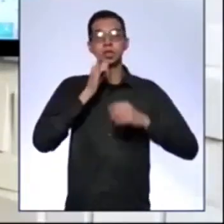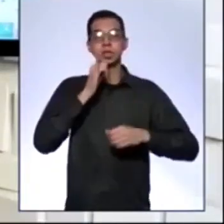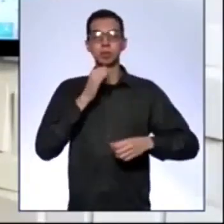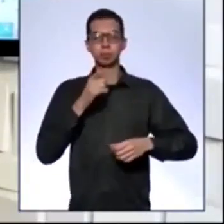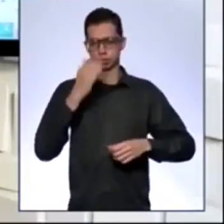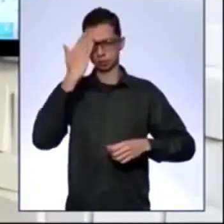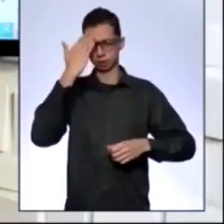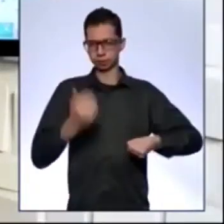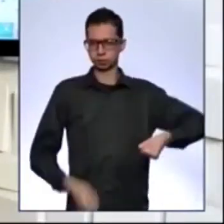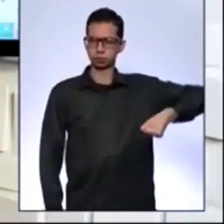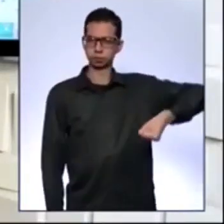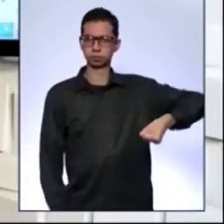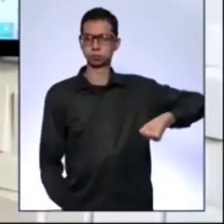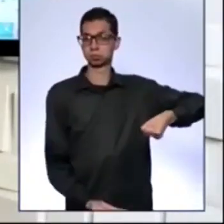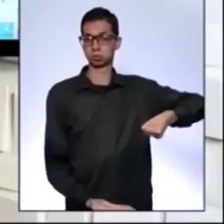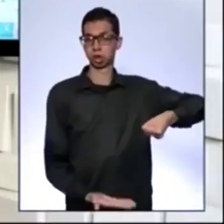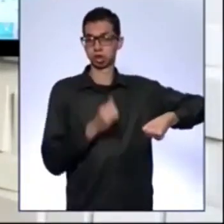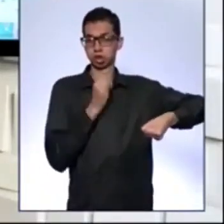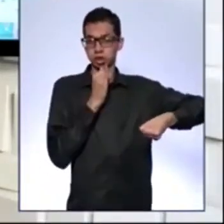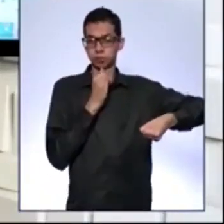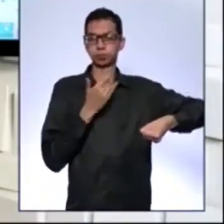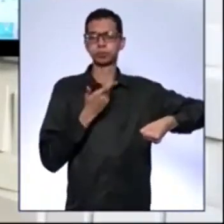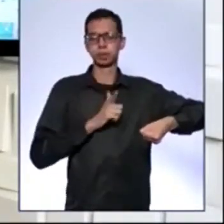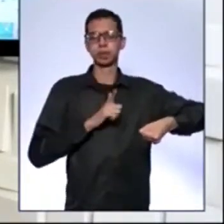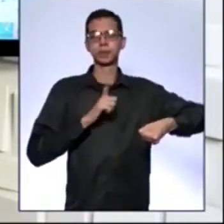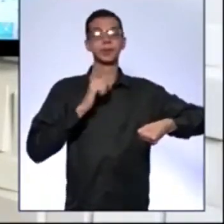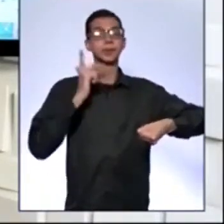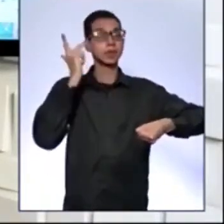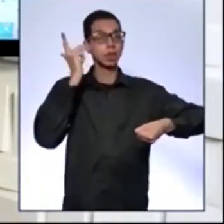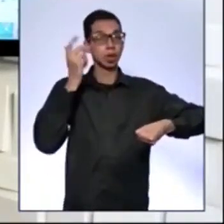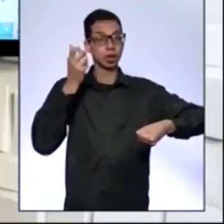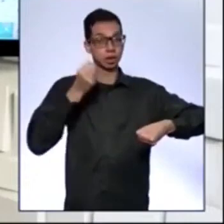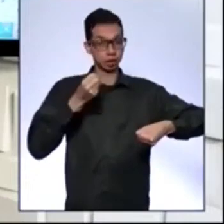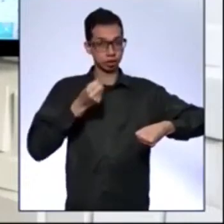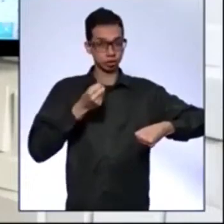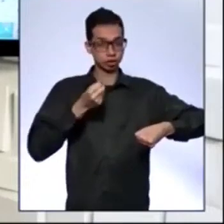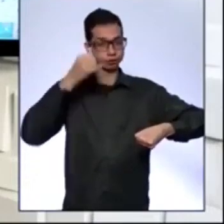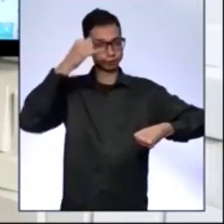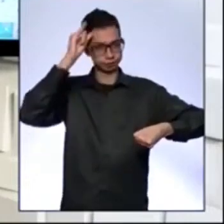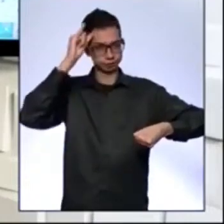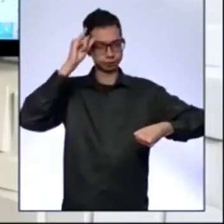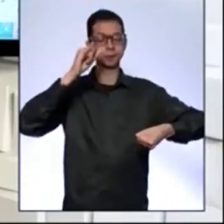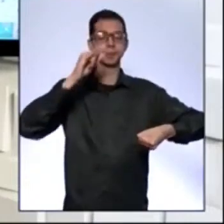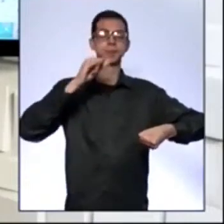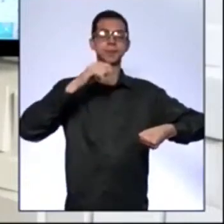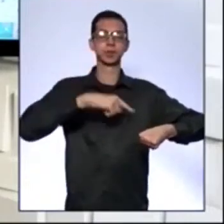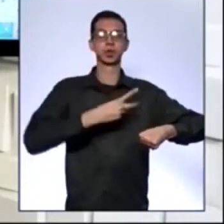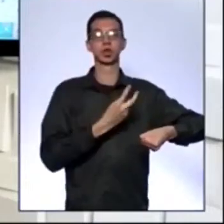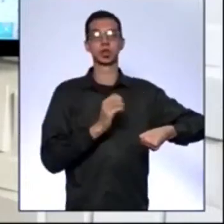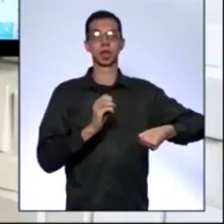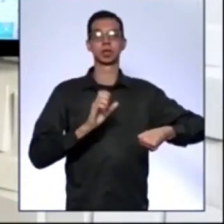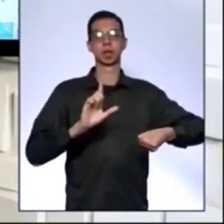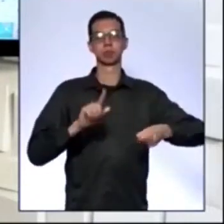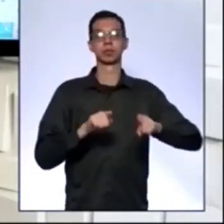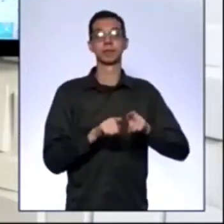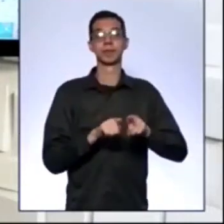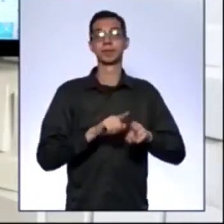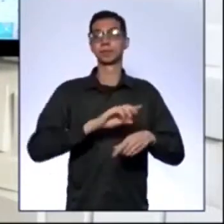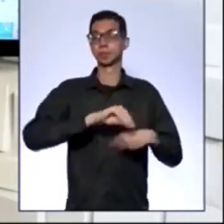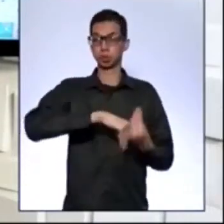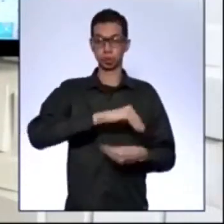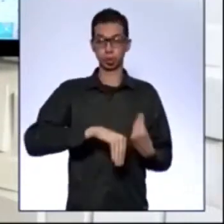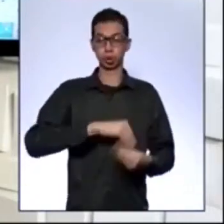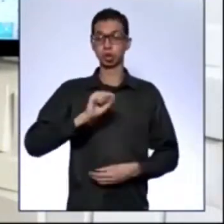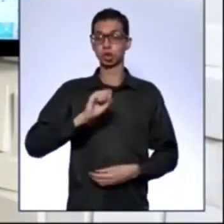um áudio leite natural leite de soja 200 metros beleza 25% leite natural